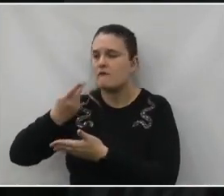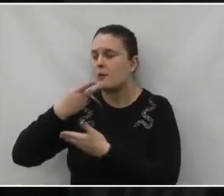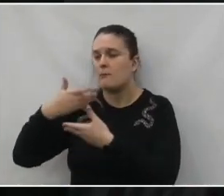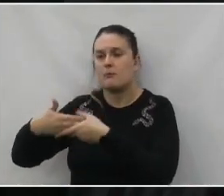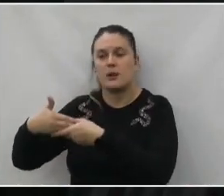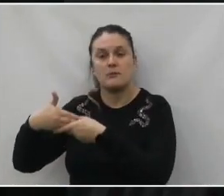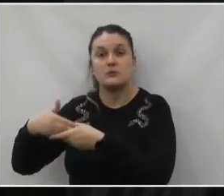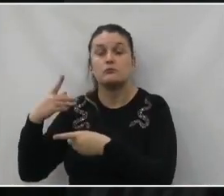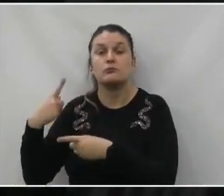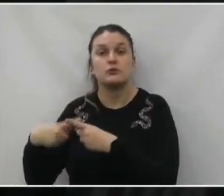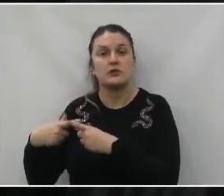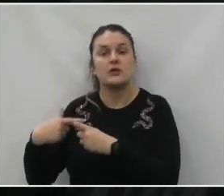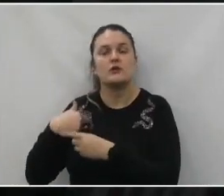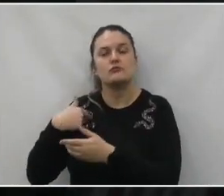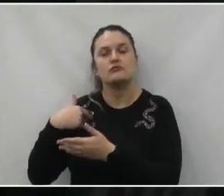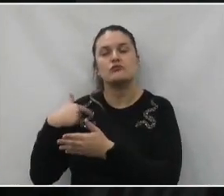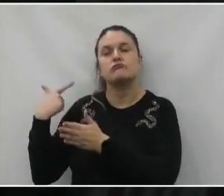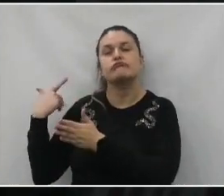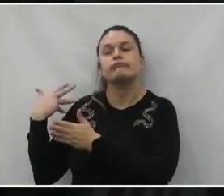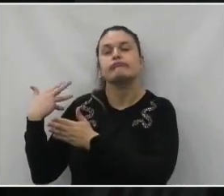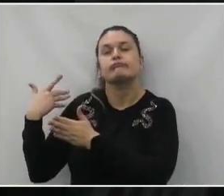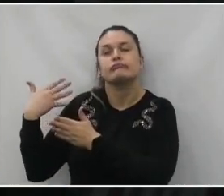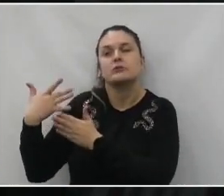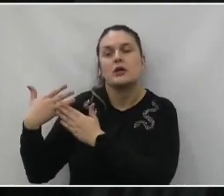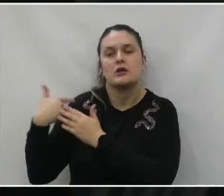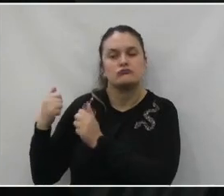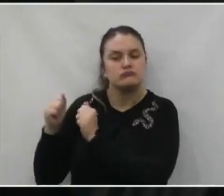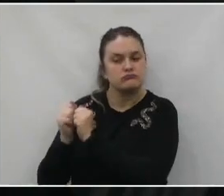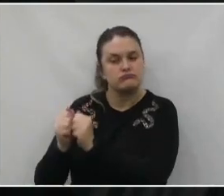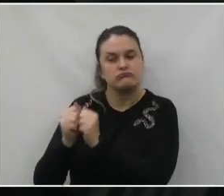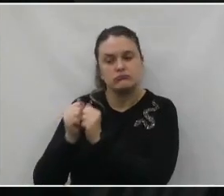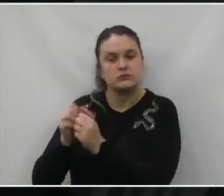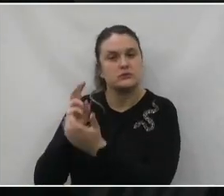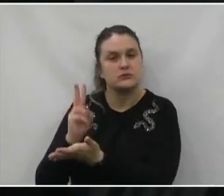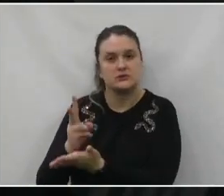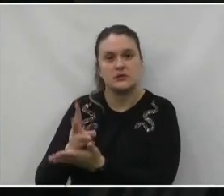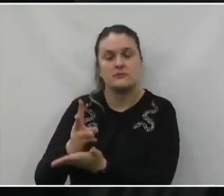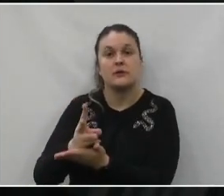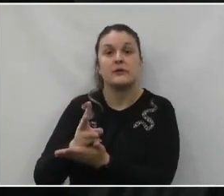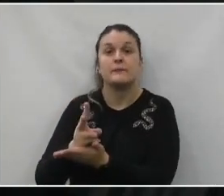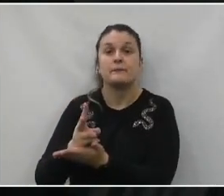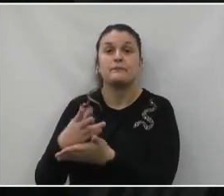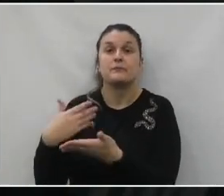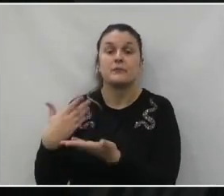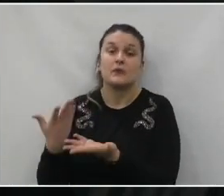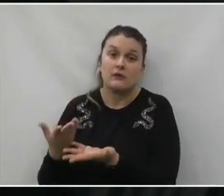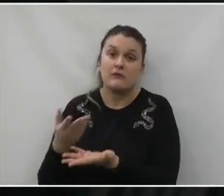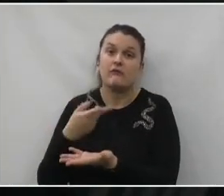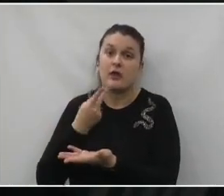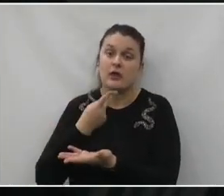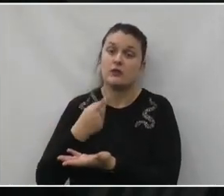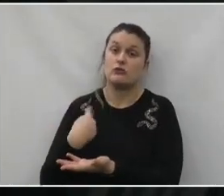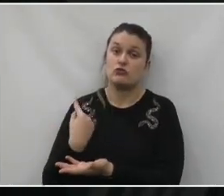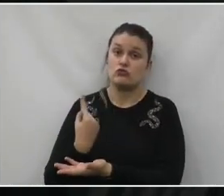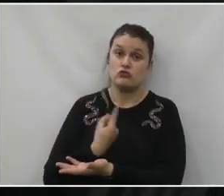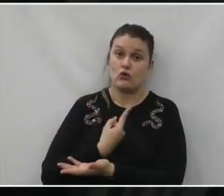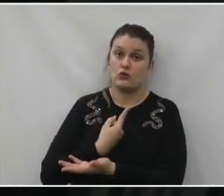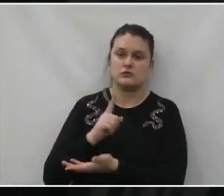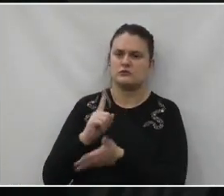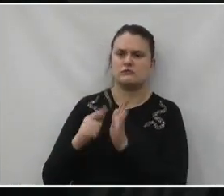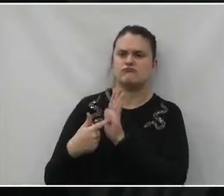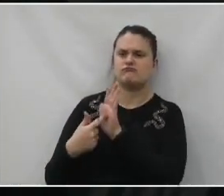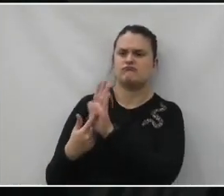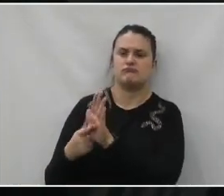parabenizo, porque desde o início estivemos juntos nesta luta e convém que a gente não